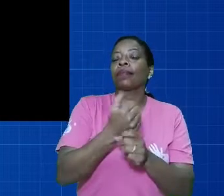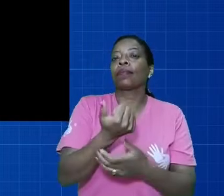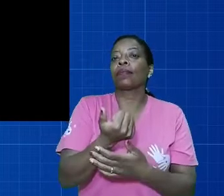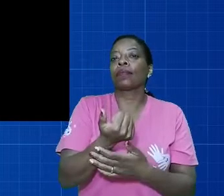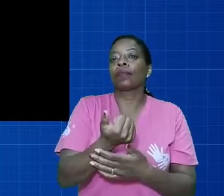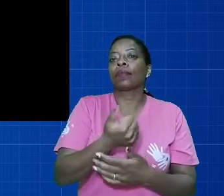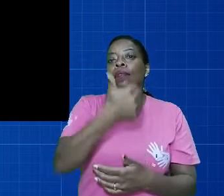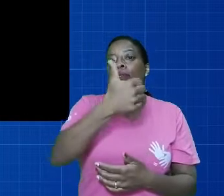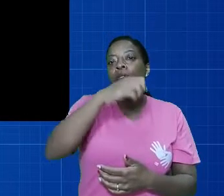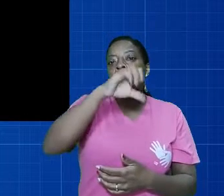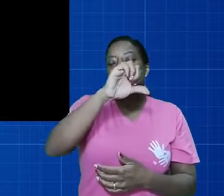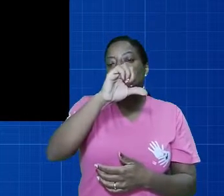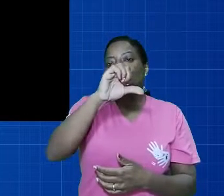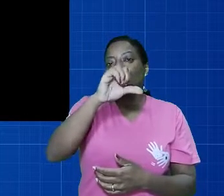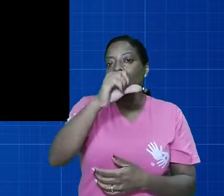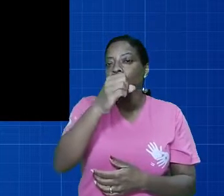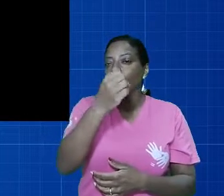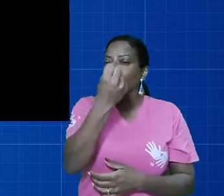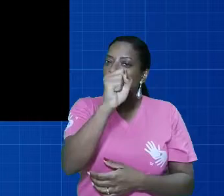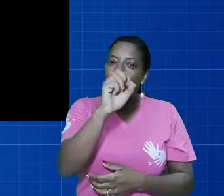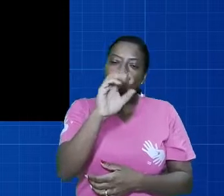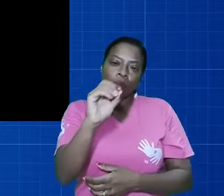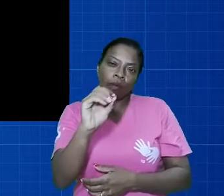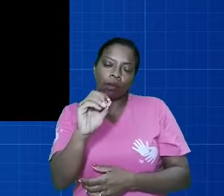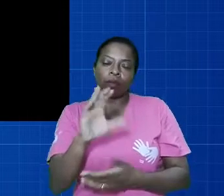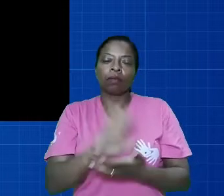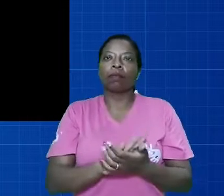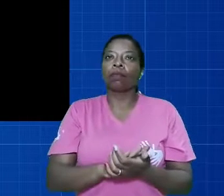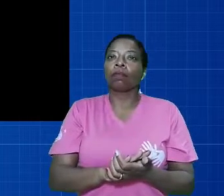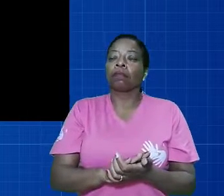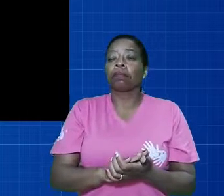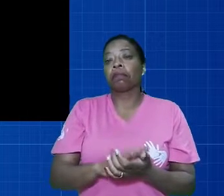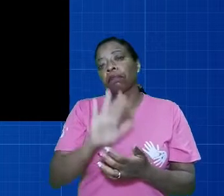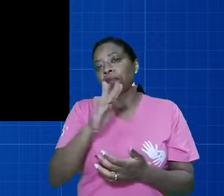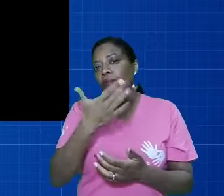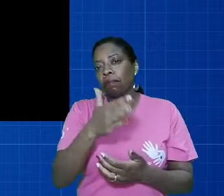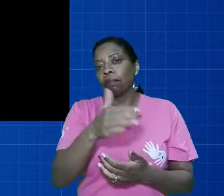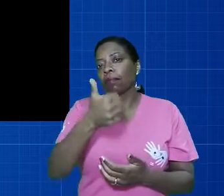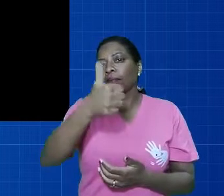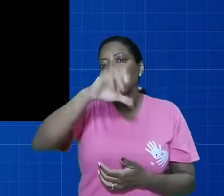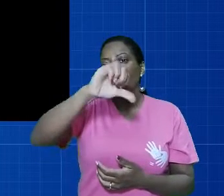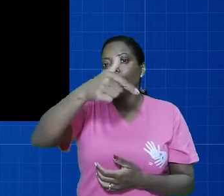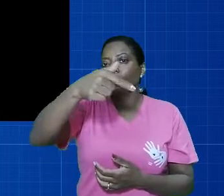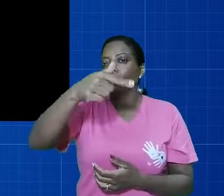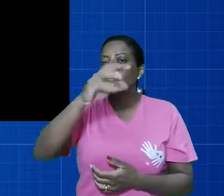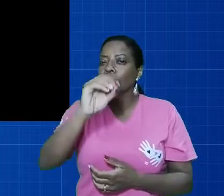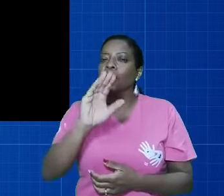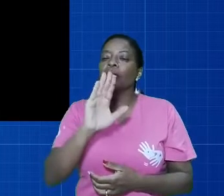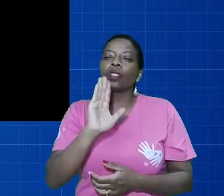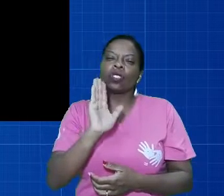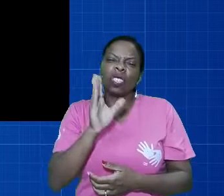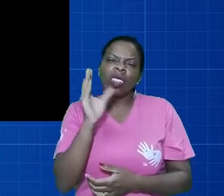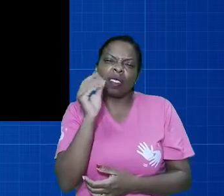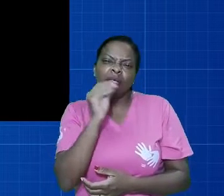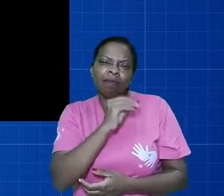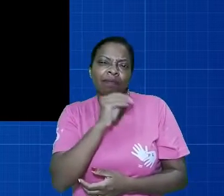anos 70, ela já se enfraquece bastante, mas ela ainda tinha uma certa... A gente vai identificar sinais dela